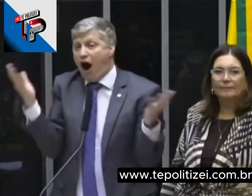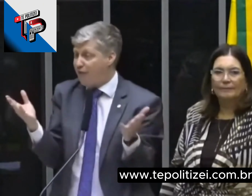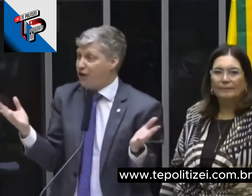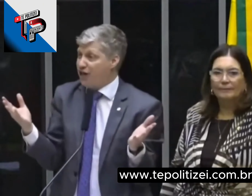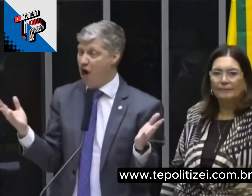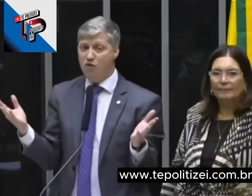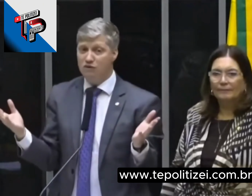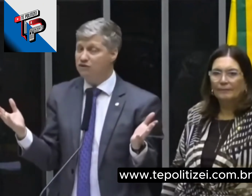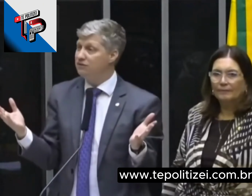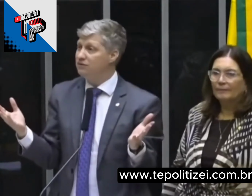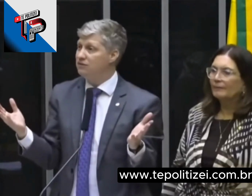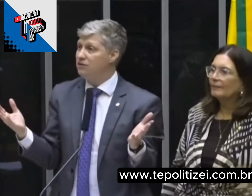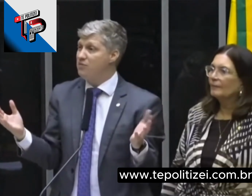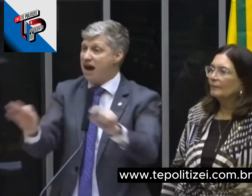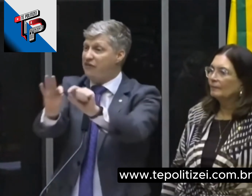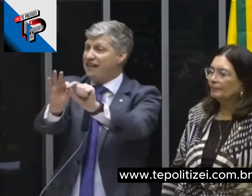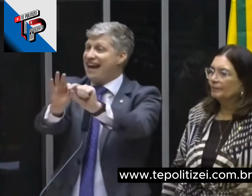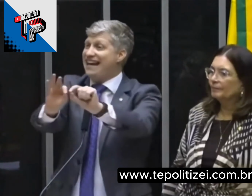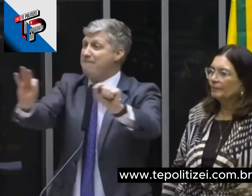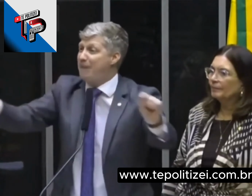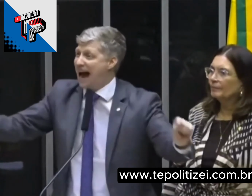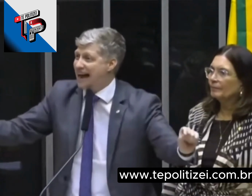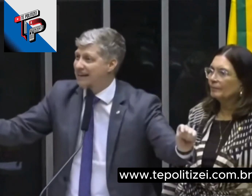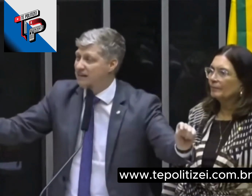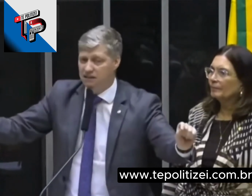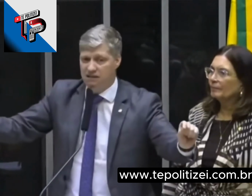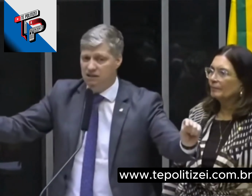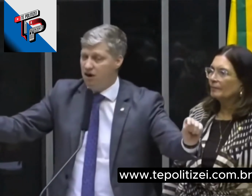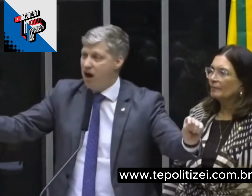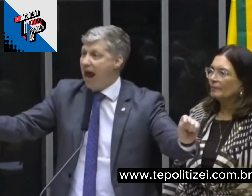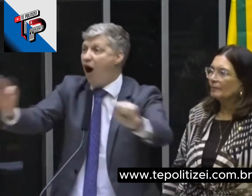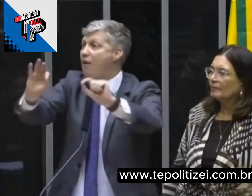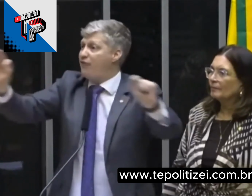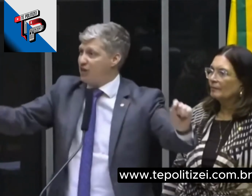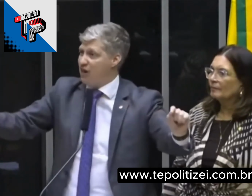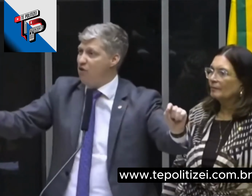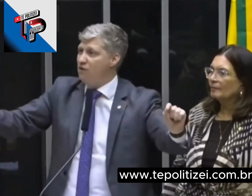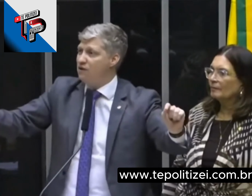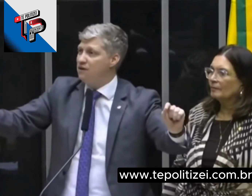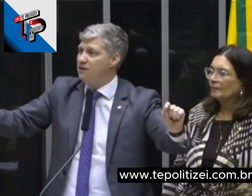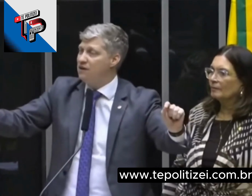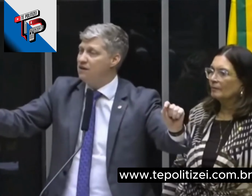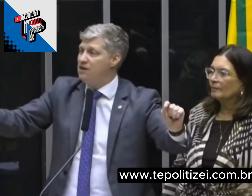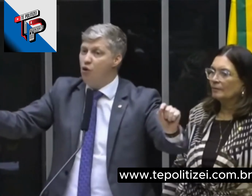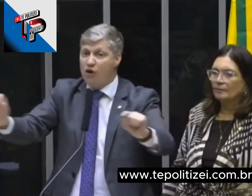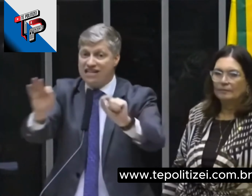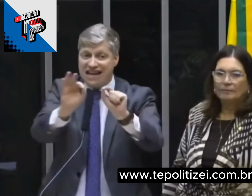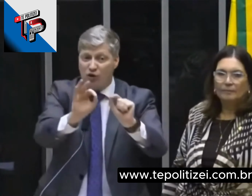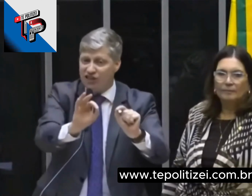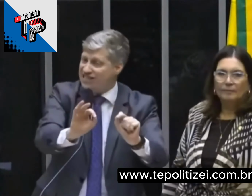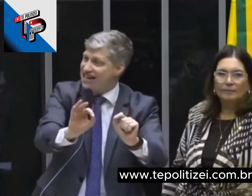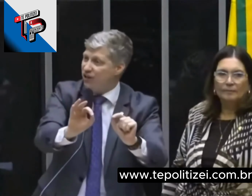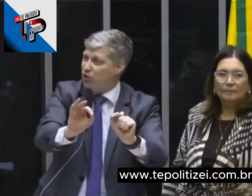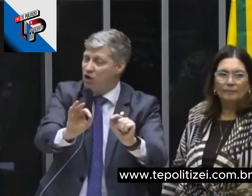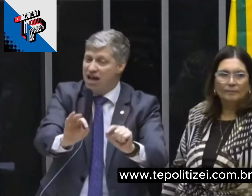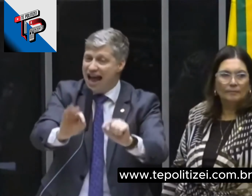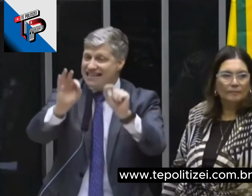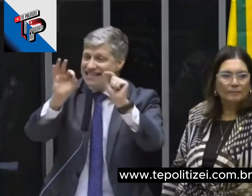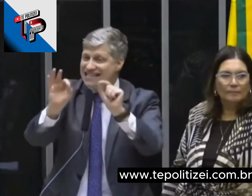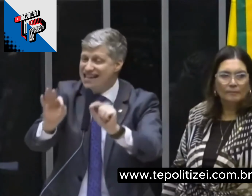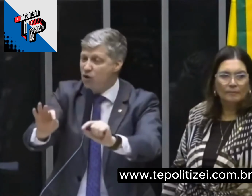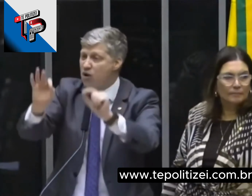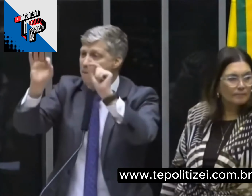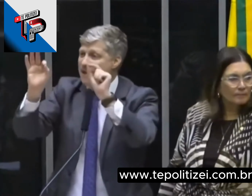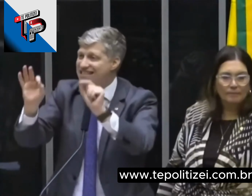é óbvio que não. Minha vida é limpa. É óbvio que não. O que está acontecendo é